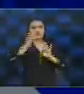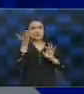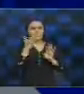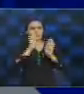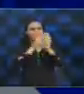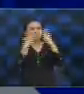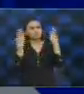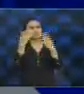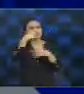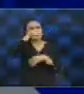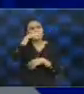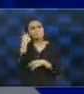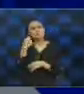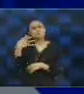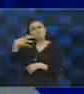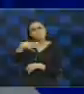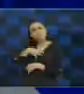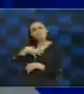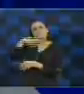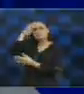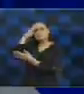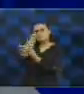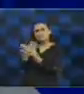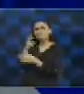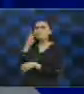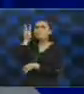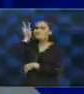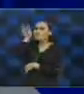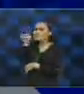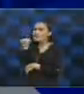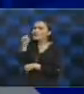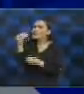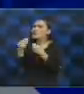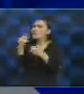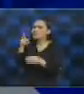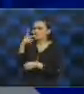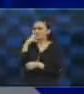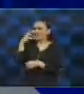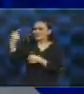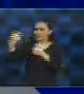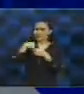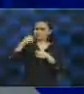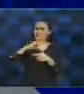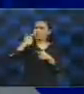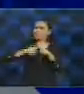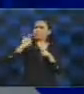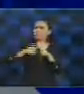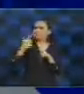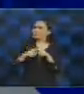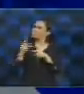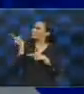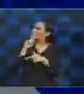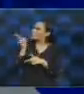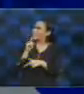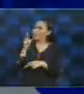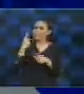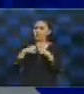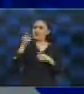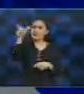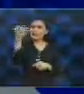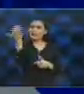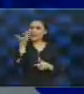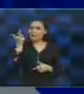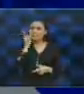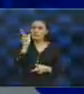reconhecer, tem que ser humilde para perceber. Não dá para um candidato achar que só tem defeitos no meu governo. Não dá para ele achar só porque ele quer ser prefeito de Manaus.